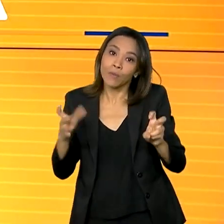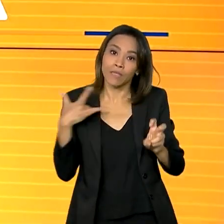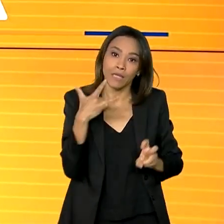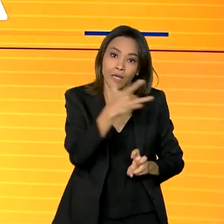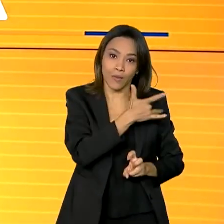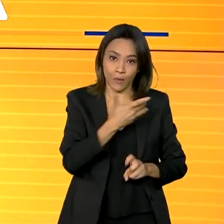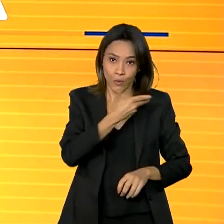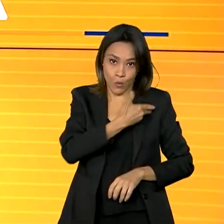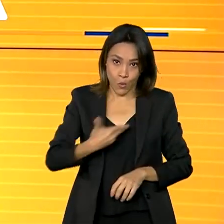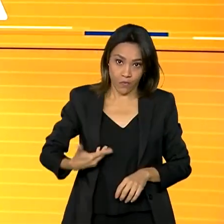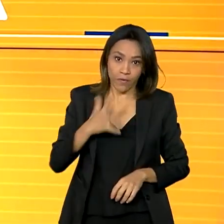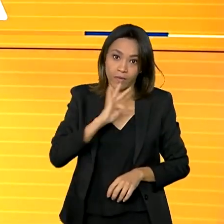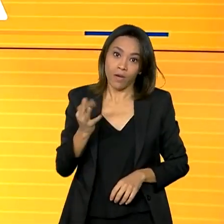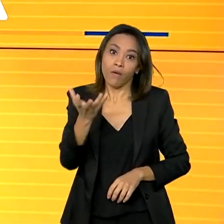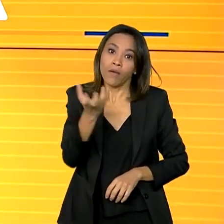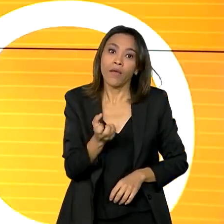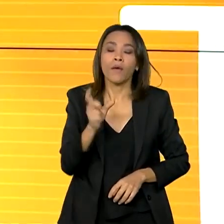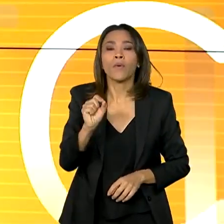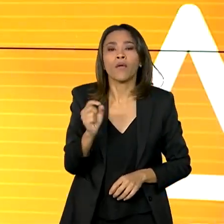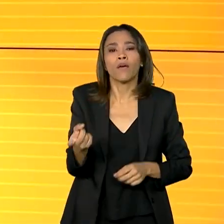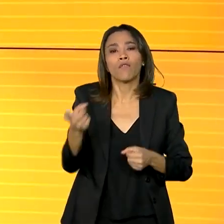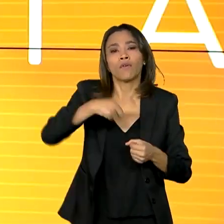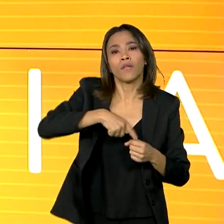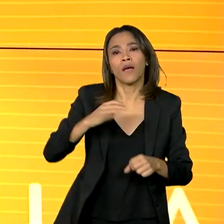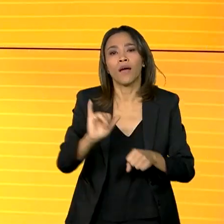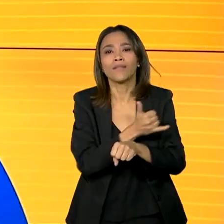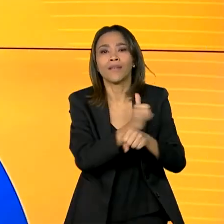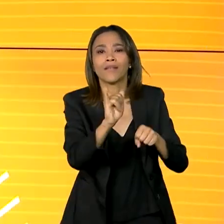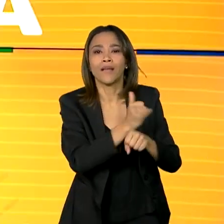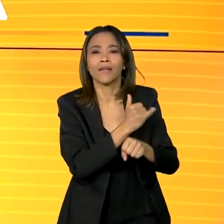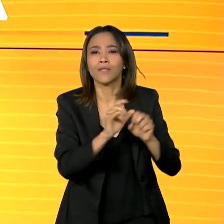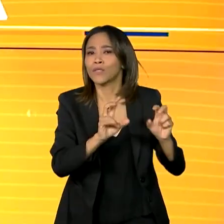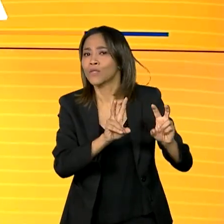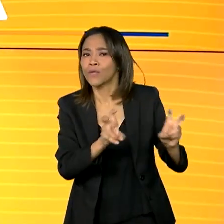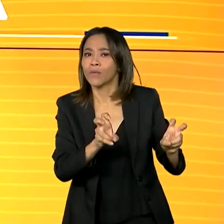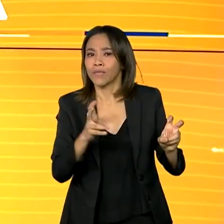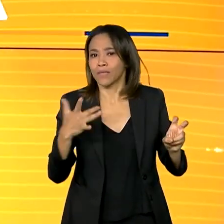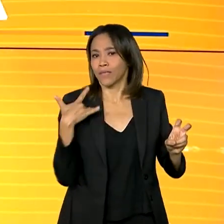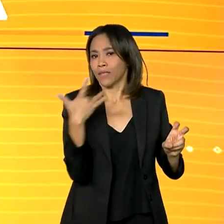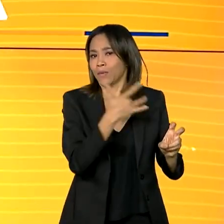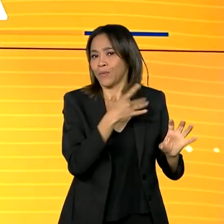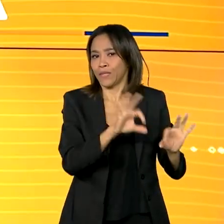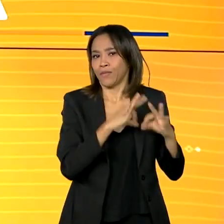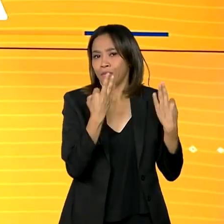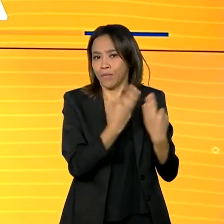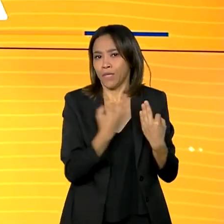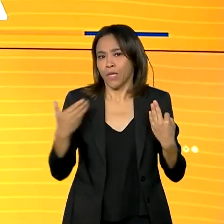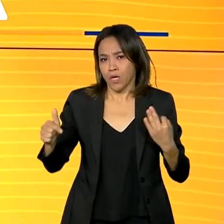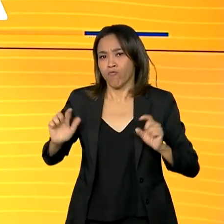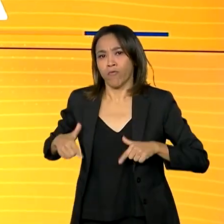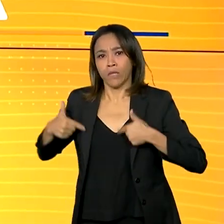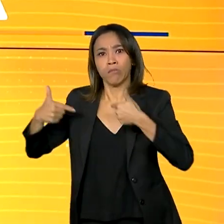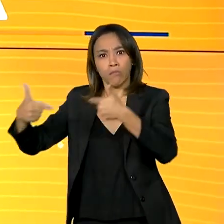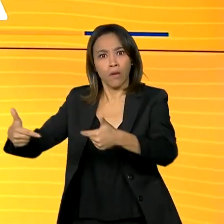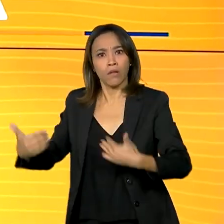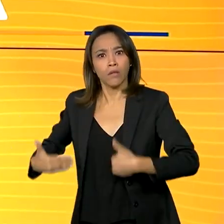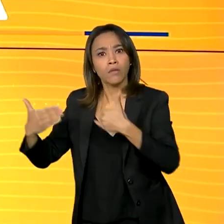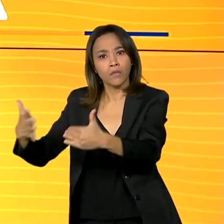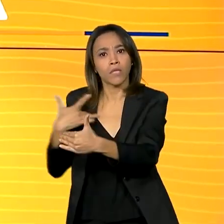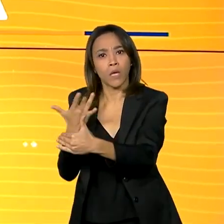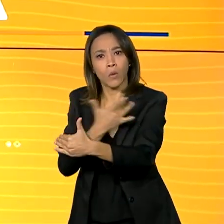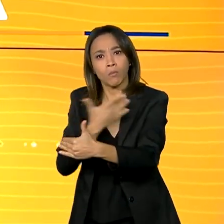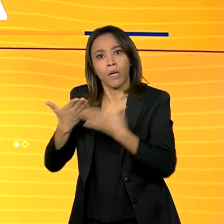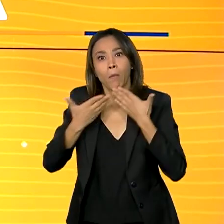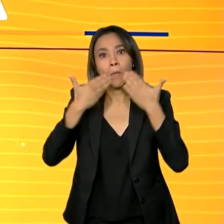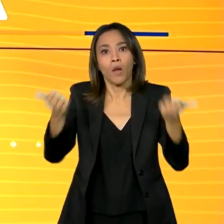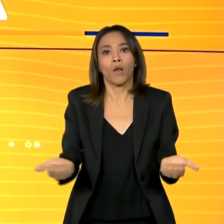federal pretende reconstruir a estratégia Saúde da Família. O Ministério da Saúde vem trabalhando para oferecer atendimento mais qualificado da